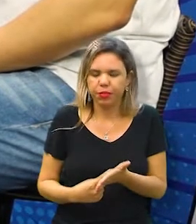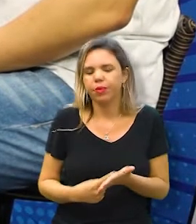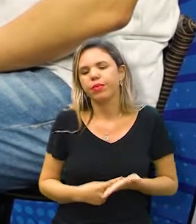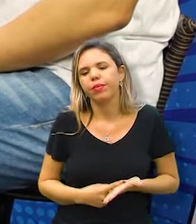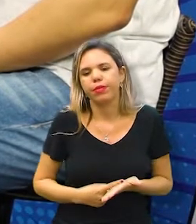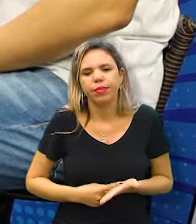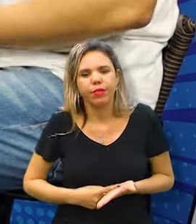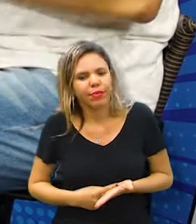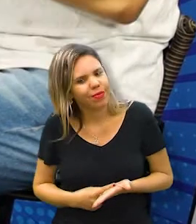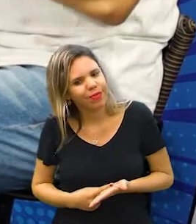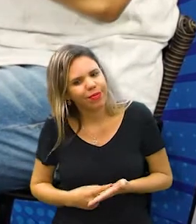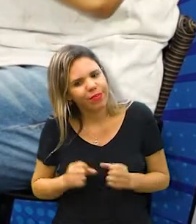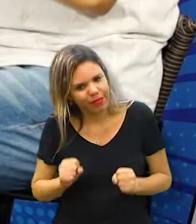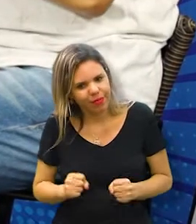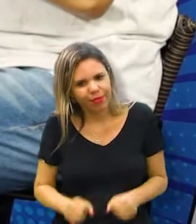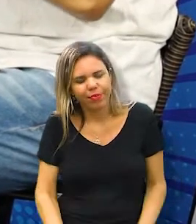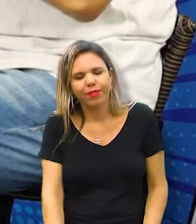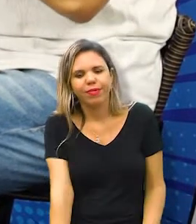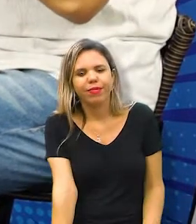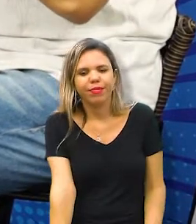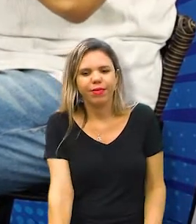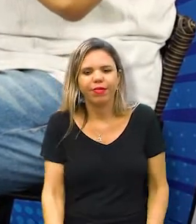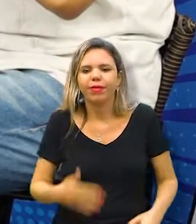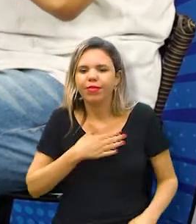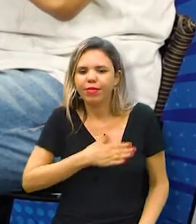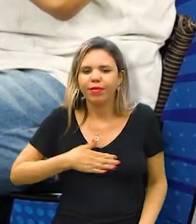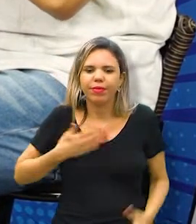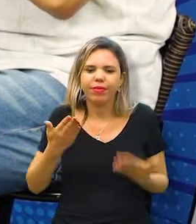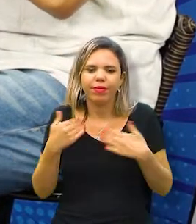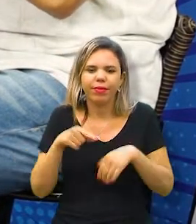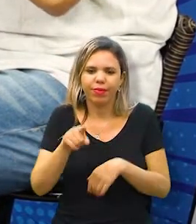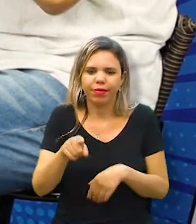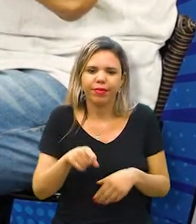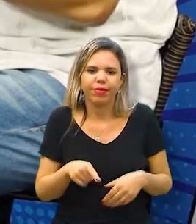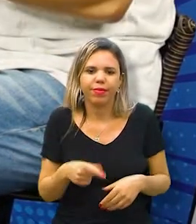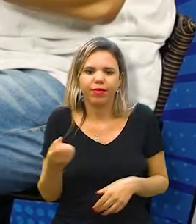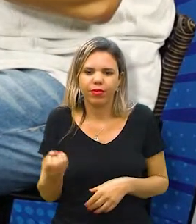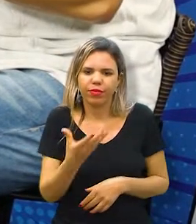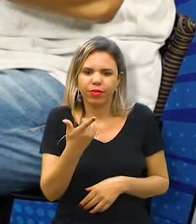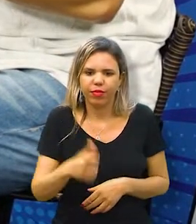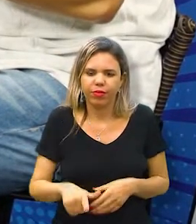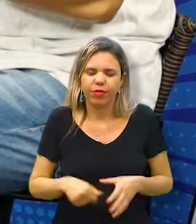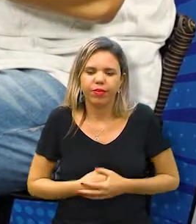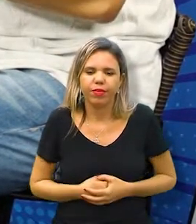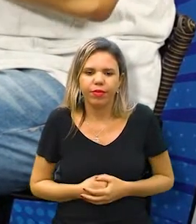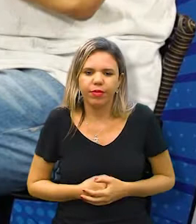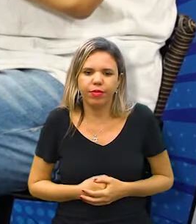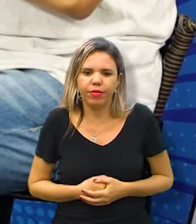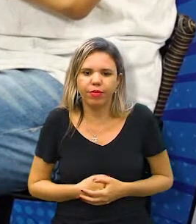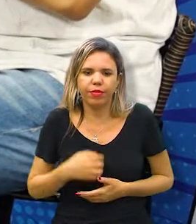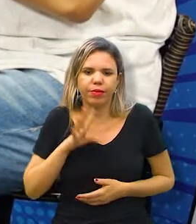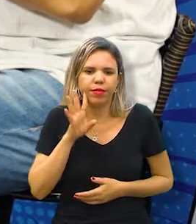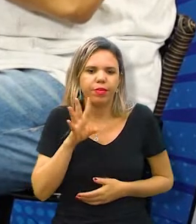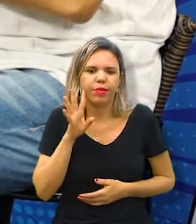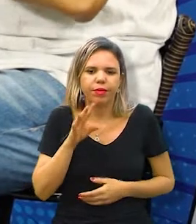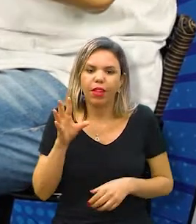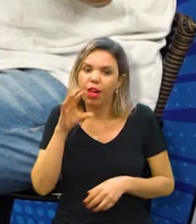combinado? Combinado, pode contar comigo. Adorei bater esse papo com você novamente.